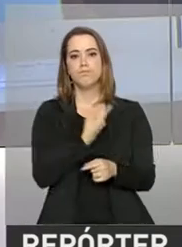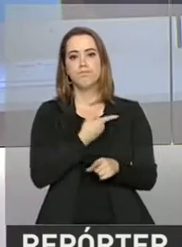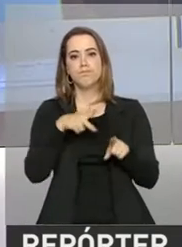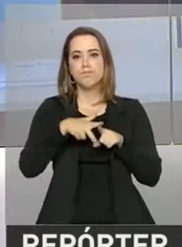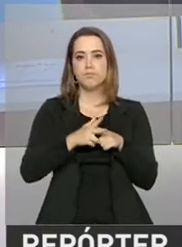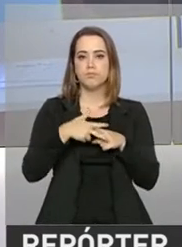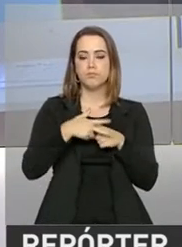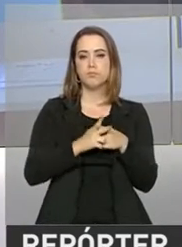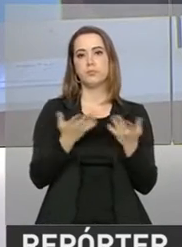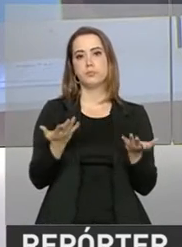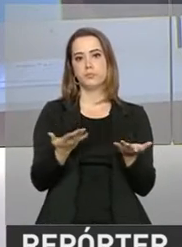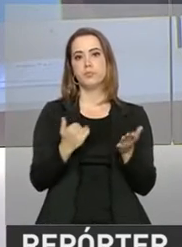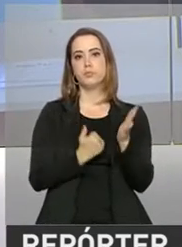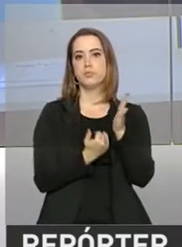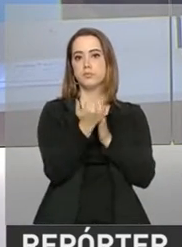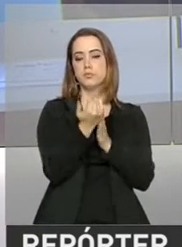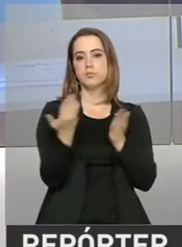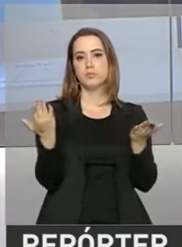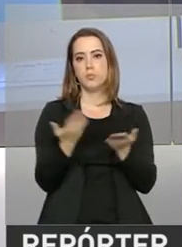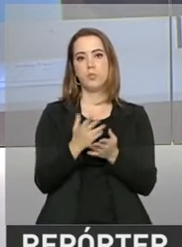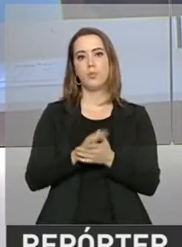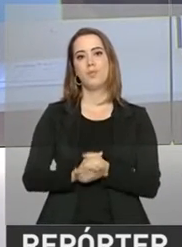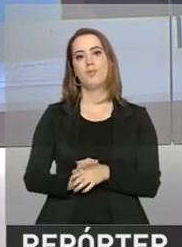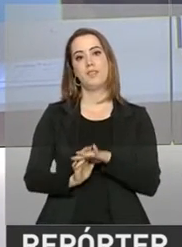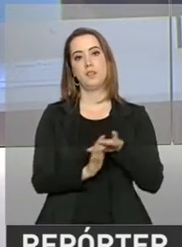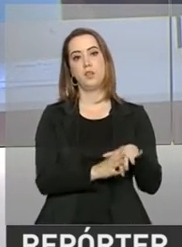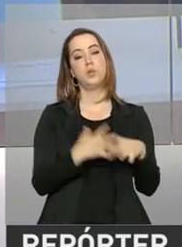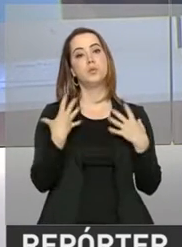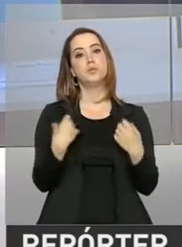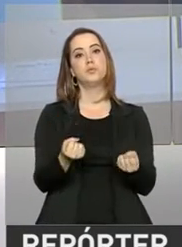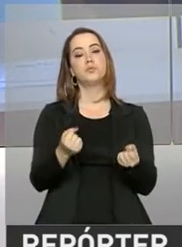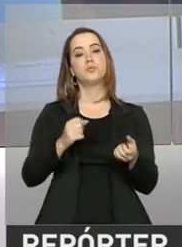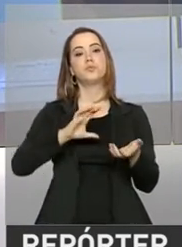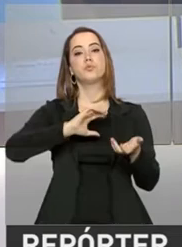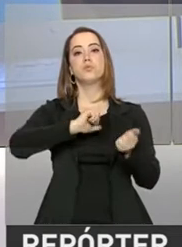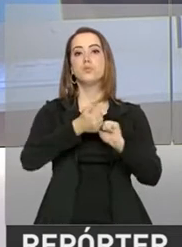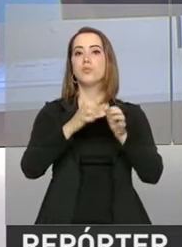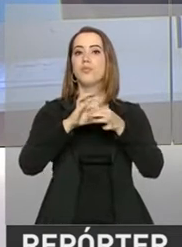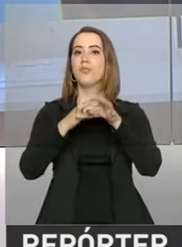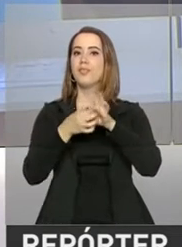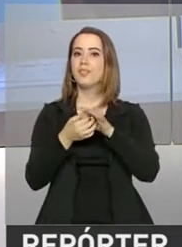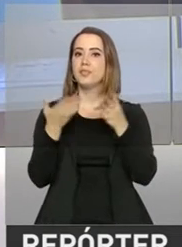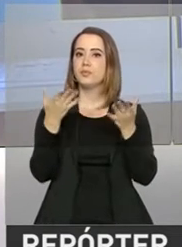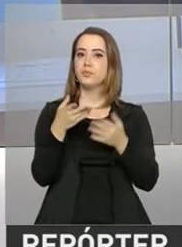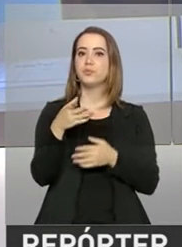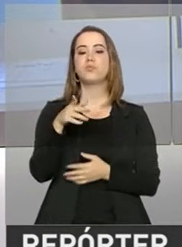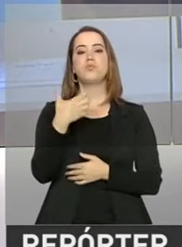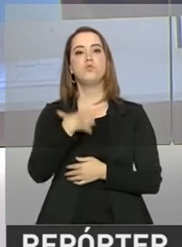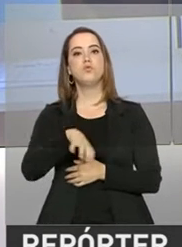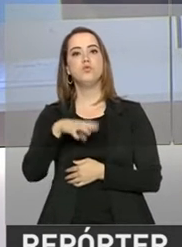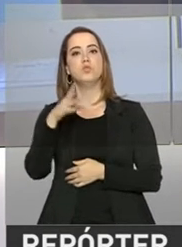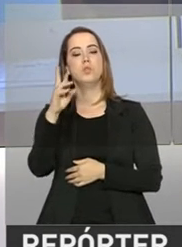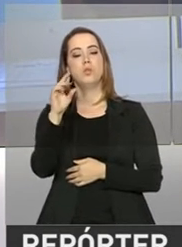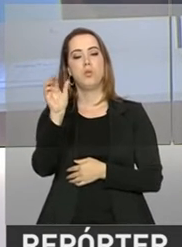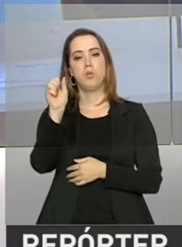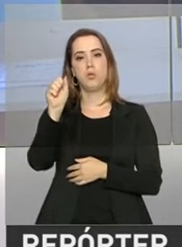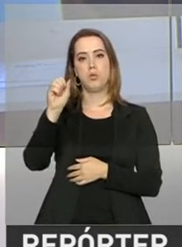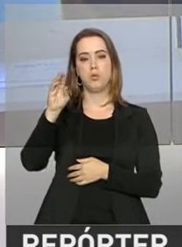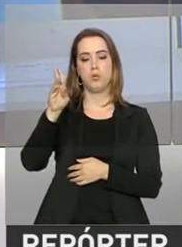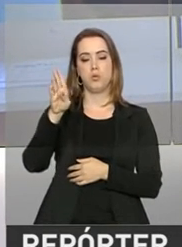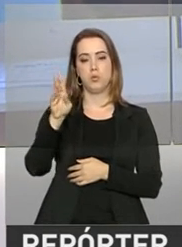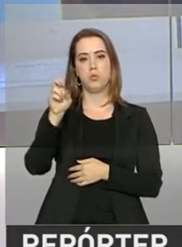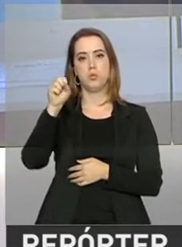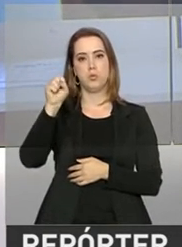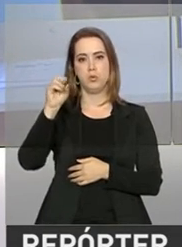isso. Vamos falar agora de Olimpíadas. O baiano Robson Conceição ganhou medalha de ouro no boxe, mais